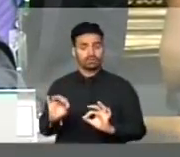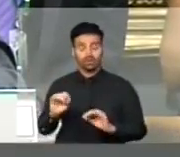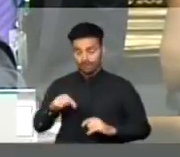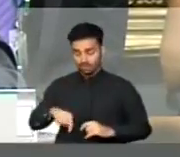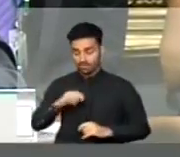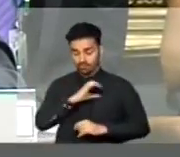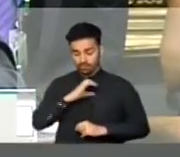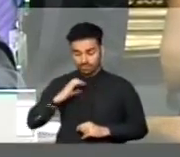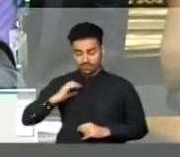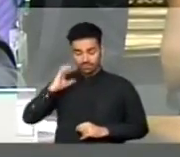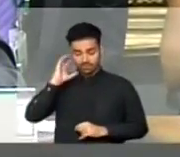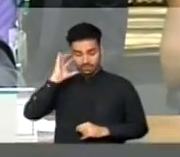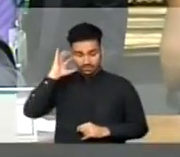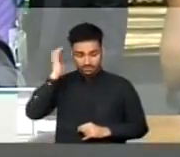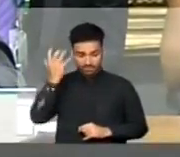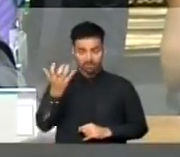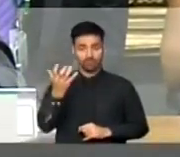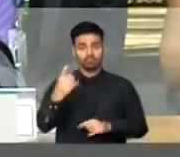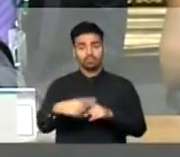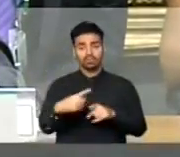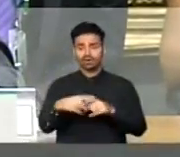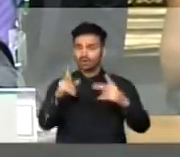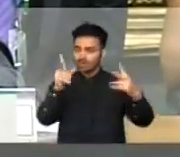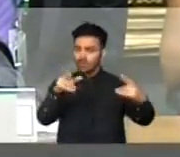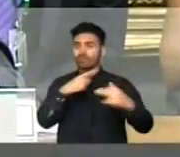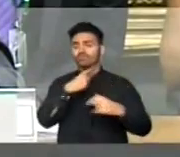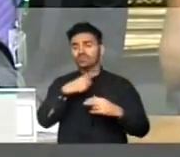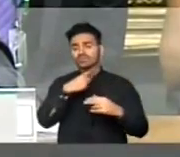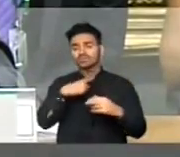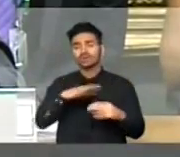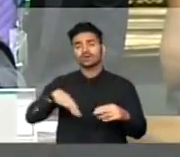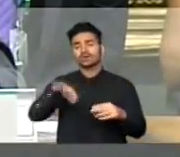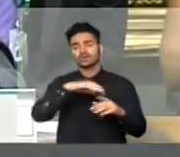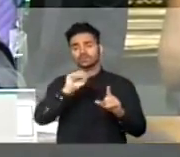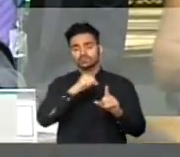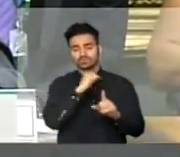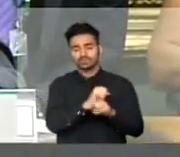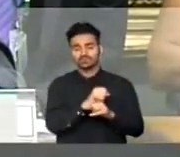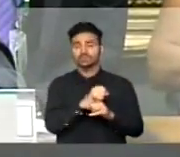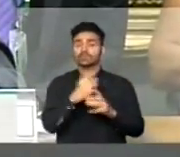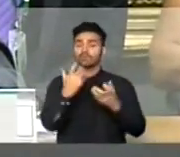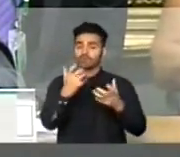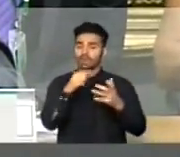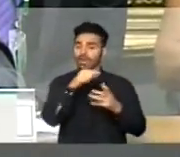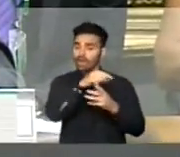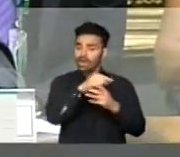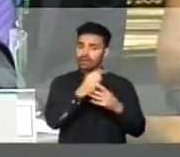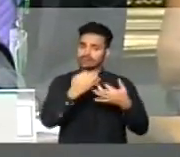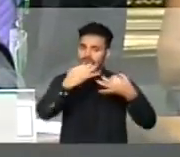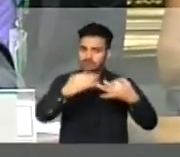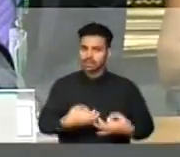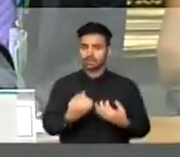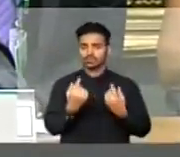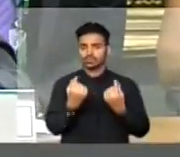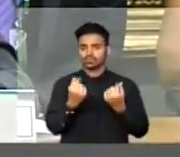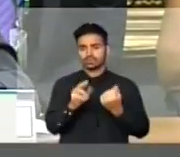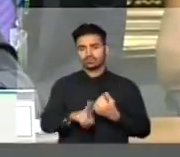comissão, em resposta ao clamor da sociedade que exige da presidente a correta aplicação dos recursos